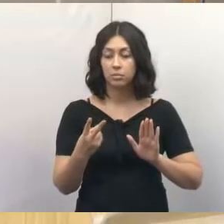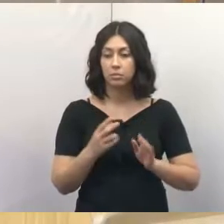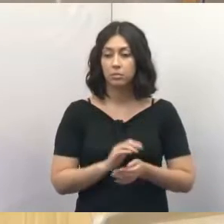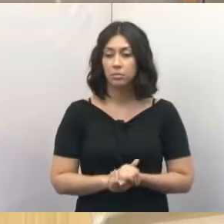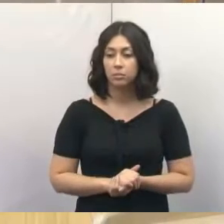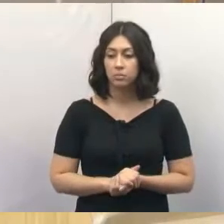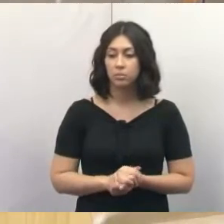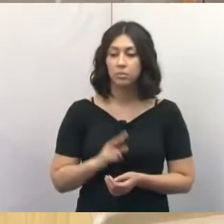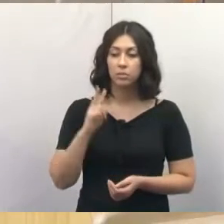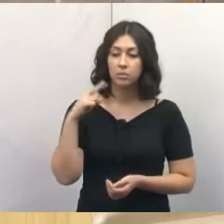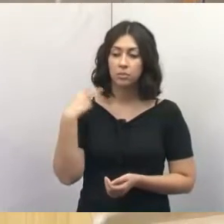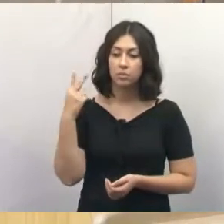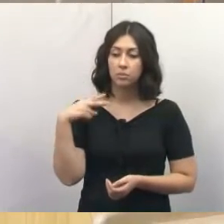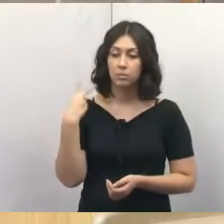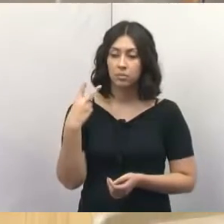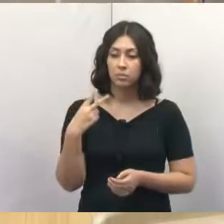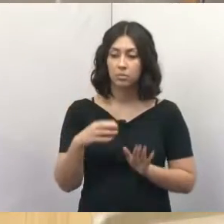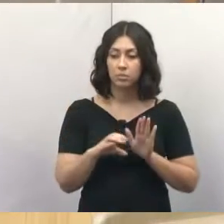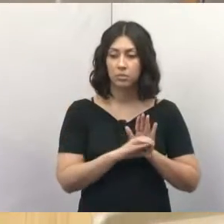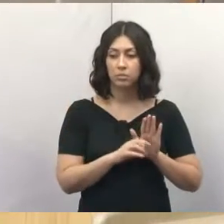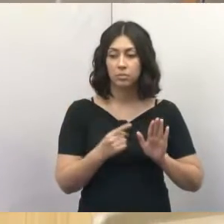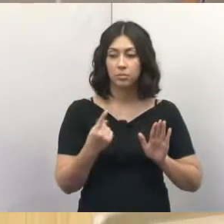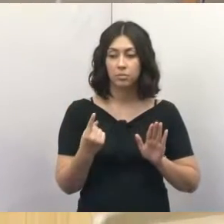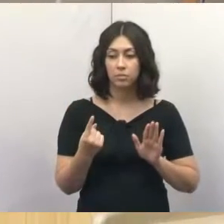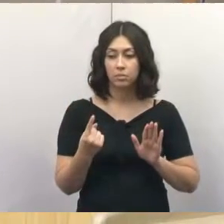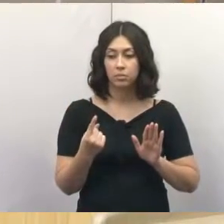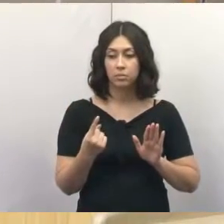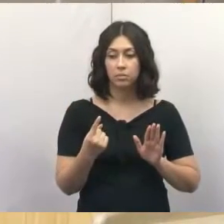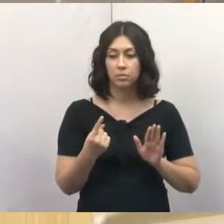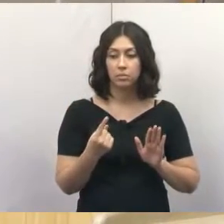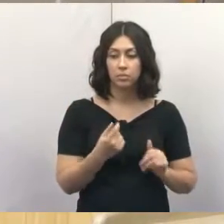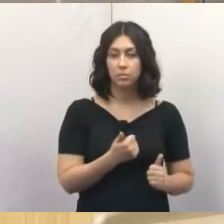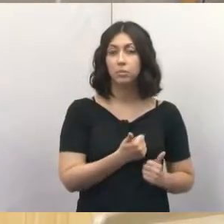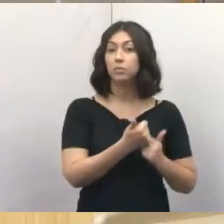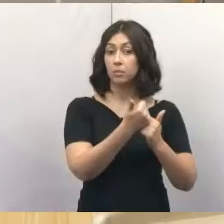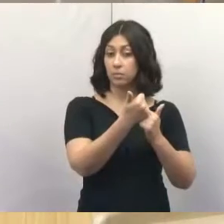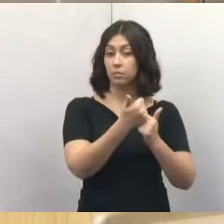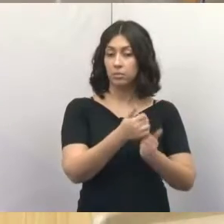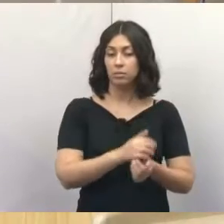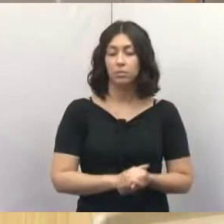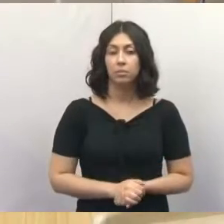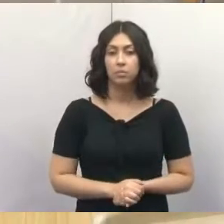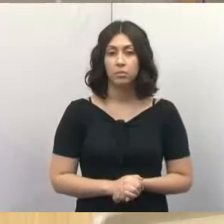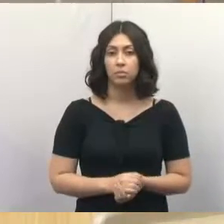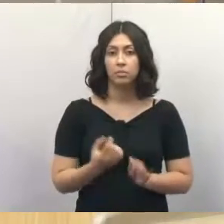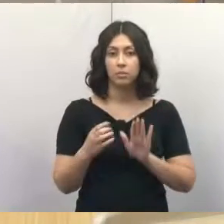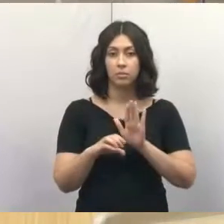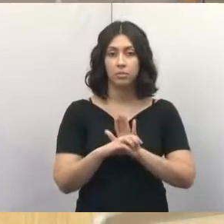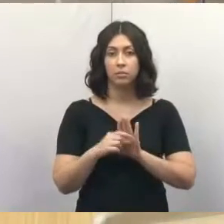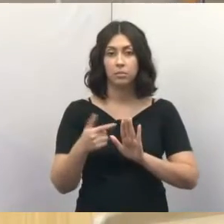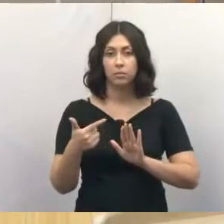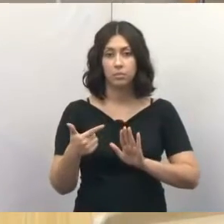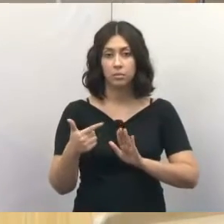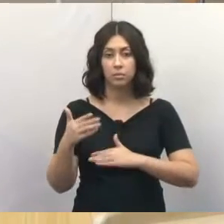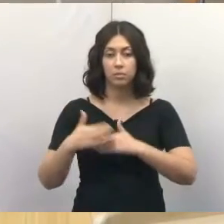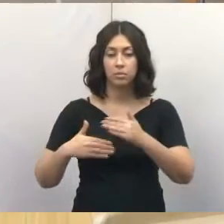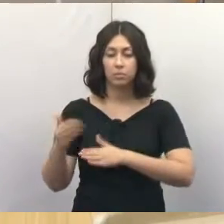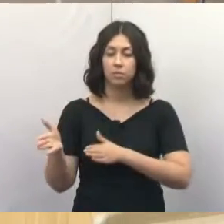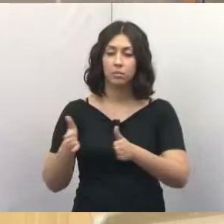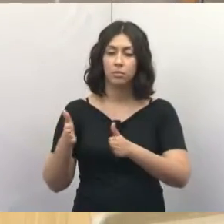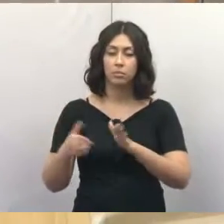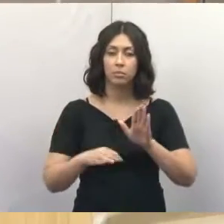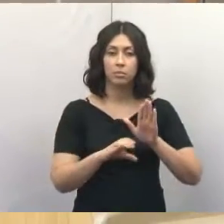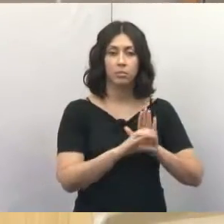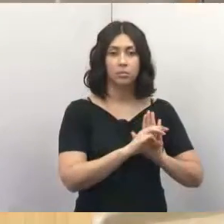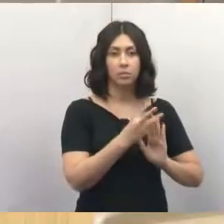2, dos vereadores. Capítulo 1, posse e licença de vaga da renúncia. Capítulo 2, do exercício do mandato. Capítulo